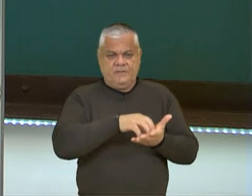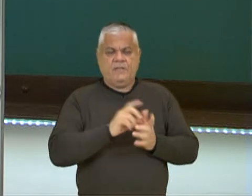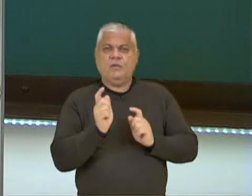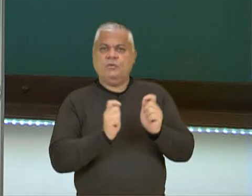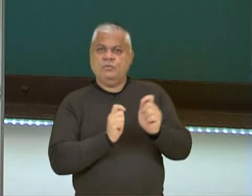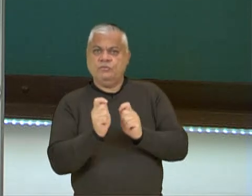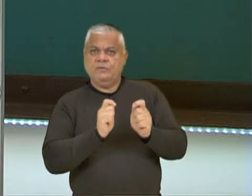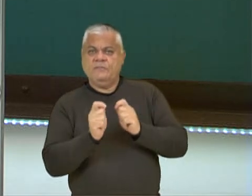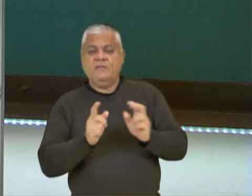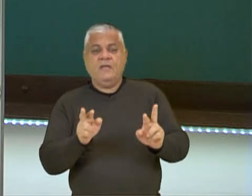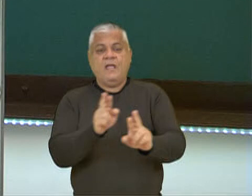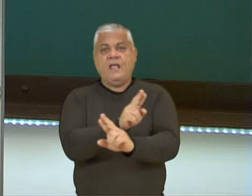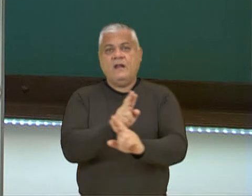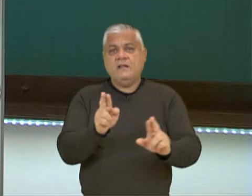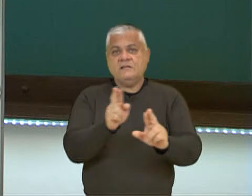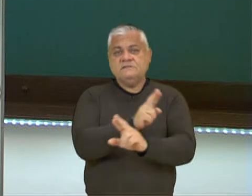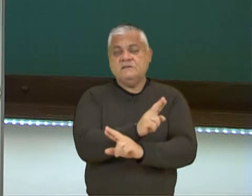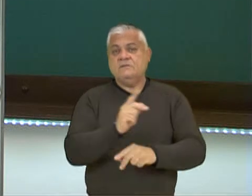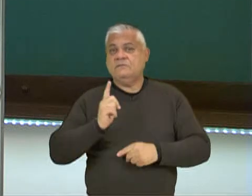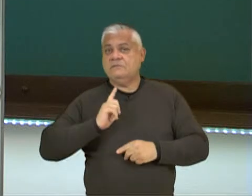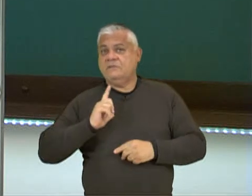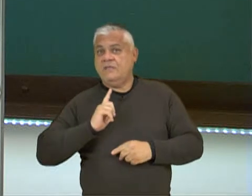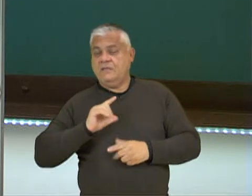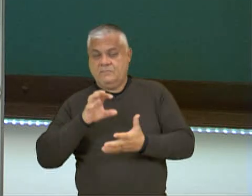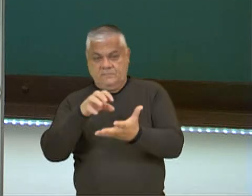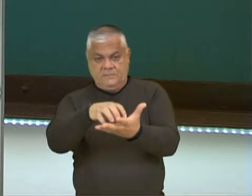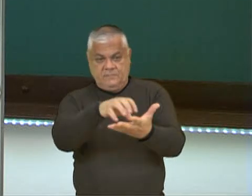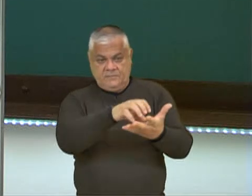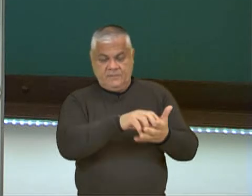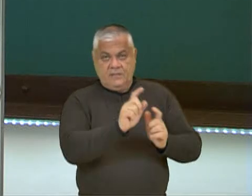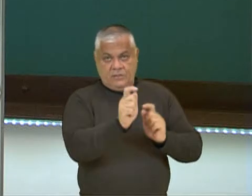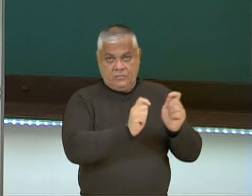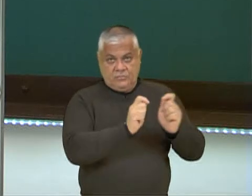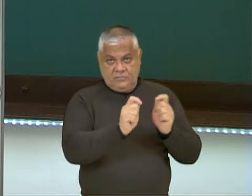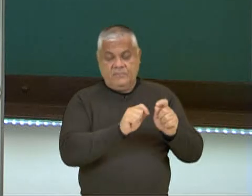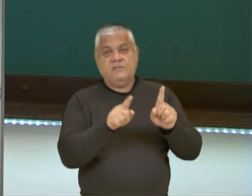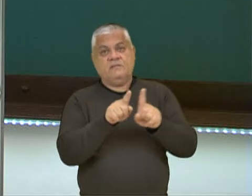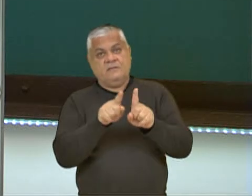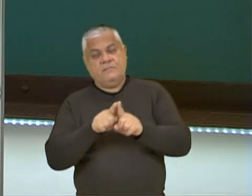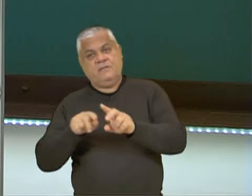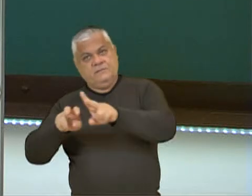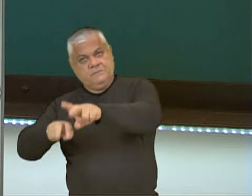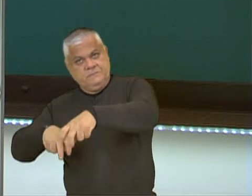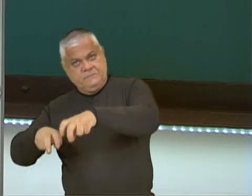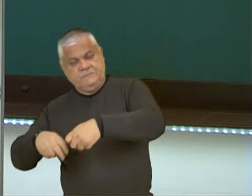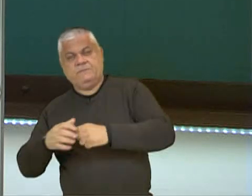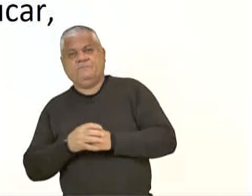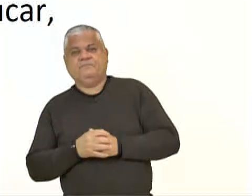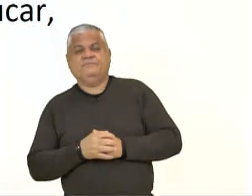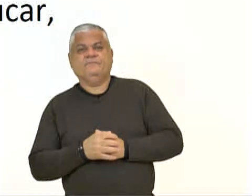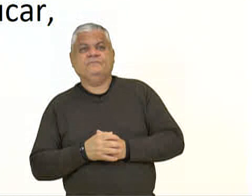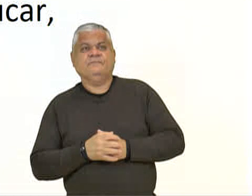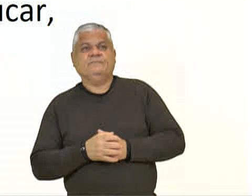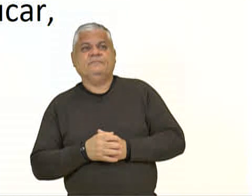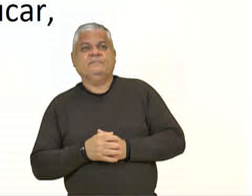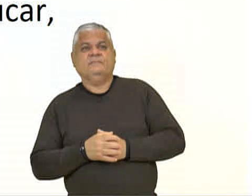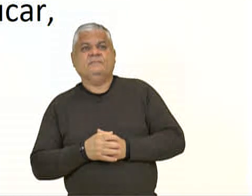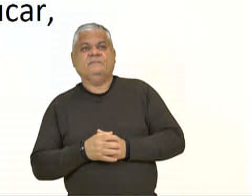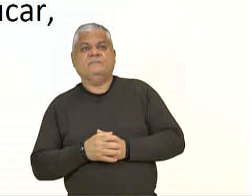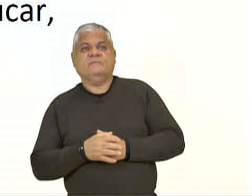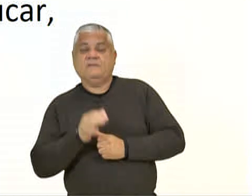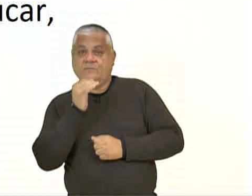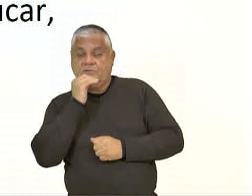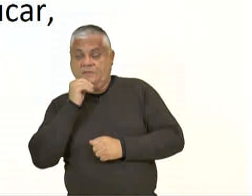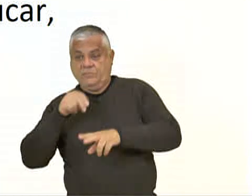é a relação que a gente pode estabelecer entre os setores da economia e a questão do agronegócio, né? O